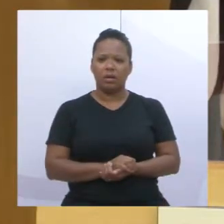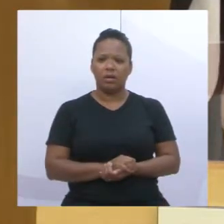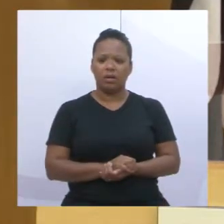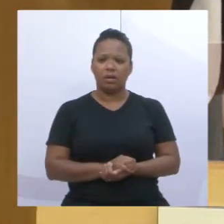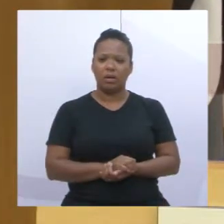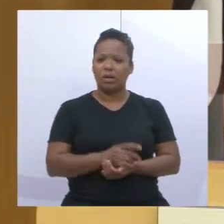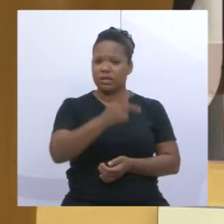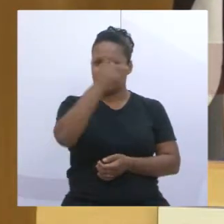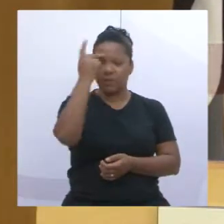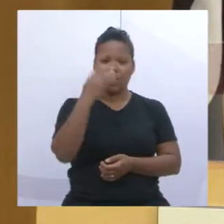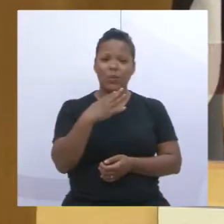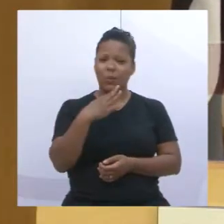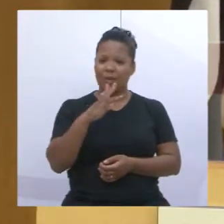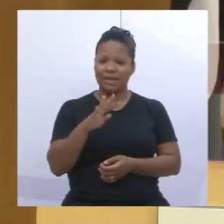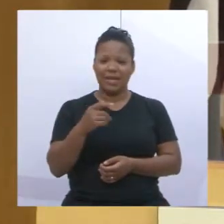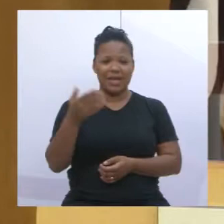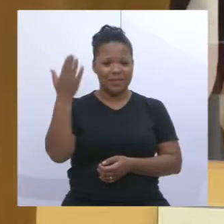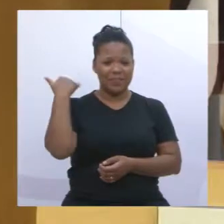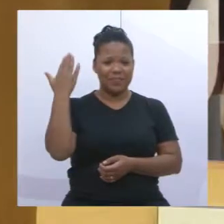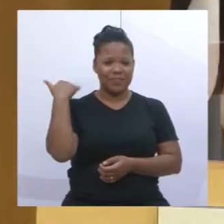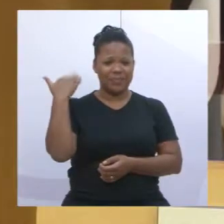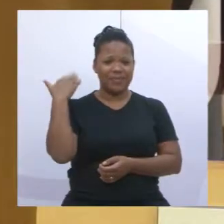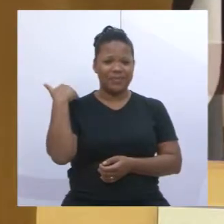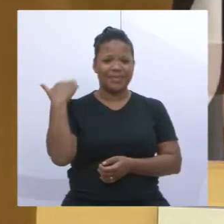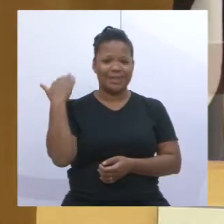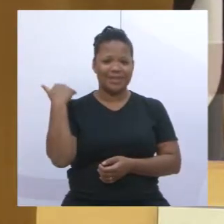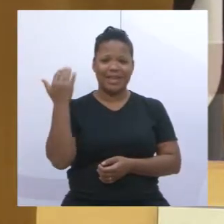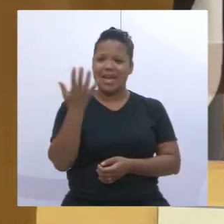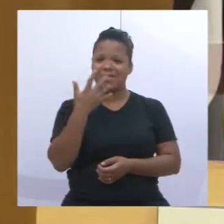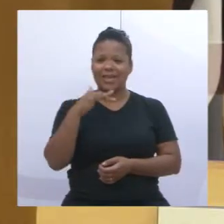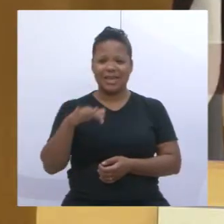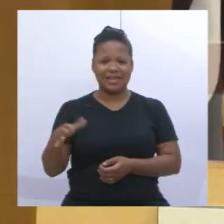não conhecem essa fase. Eu, criança, eu vivi isso.